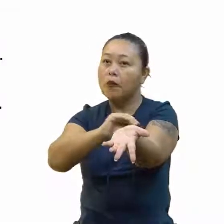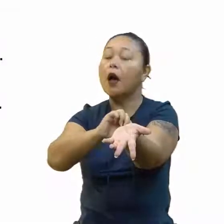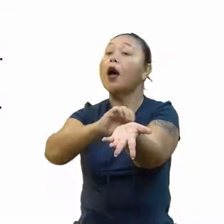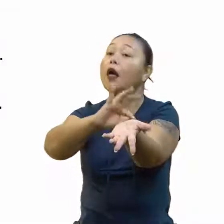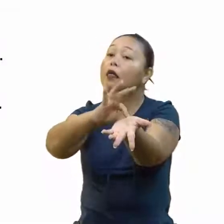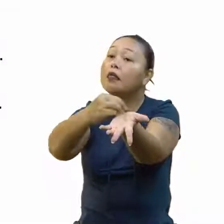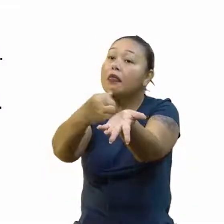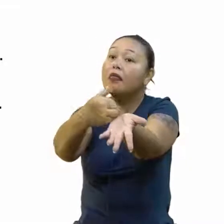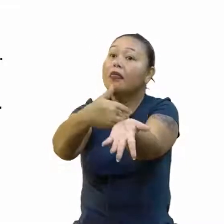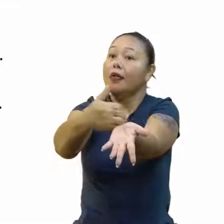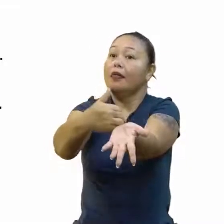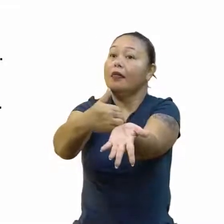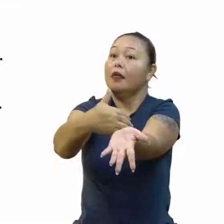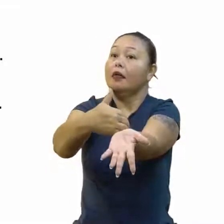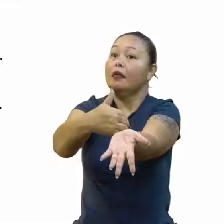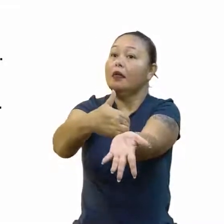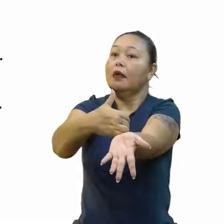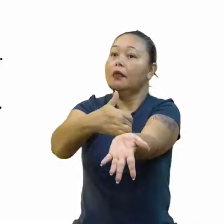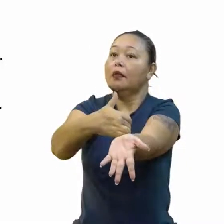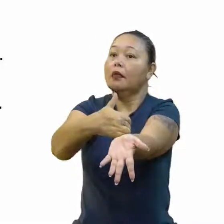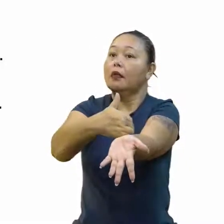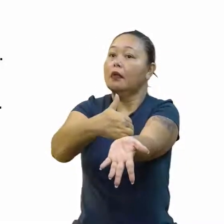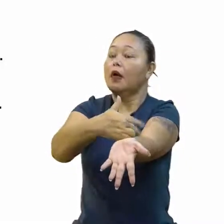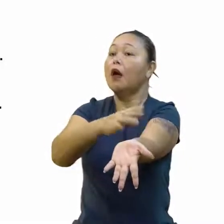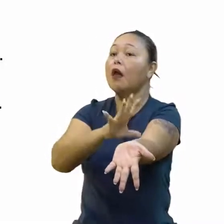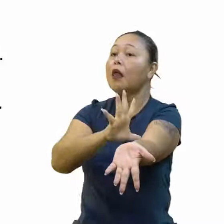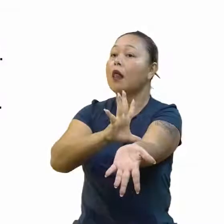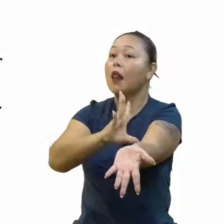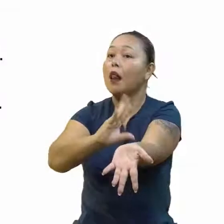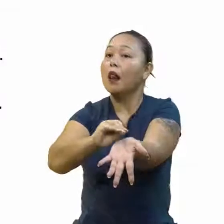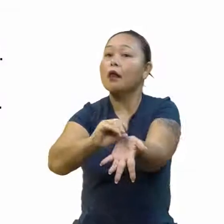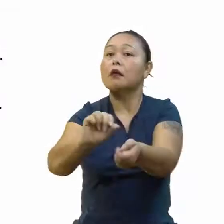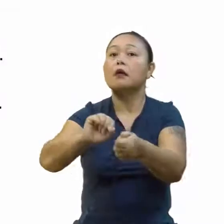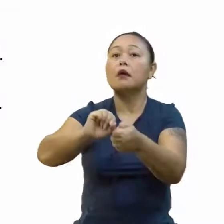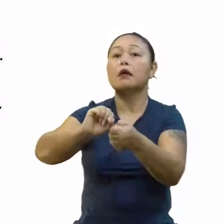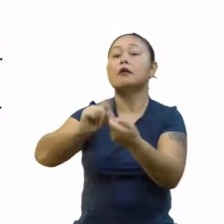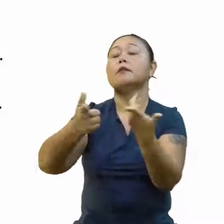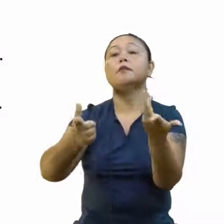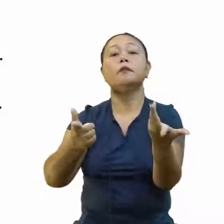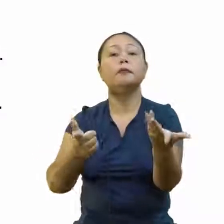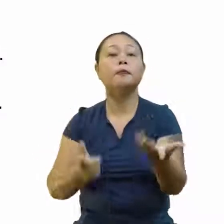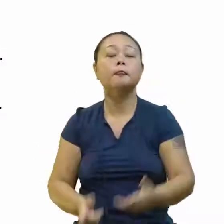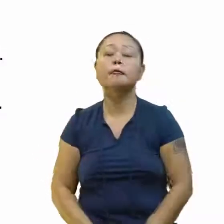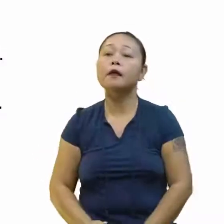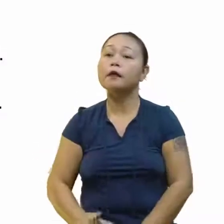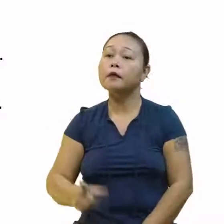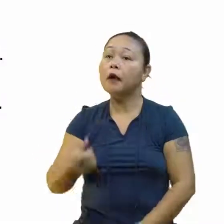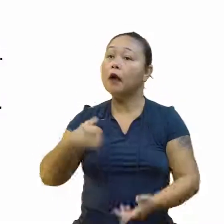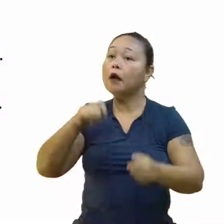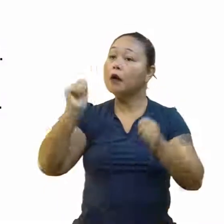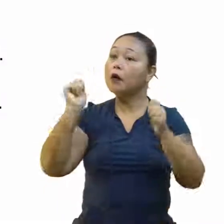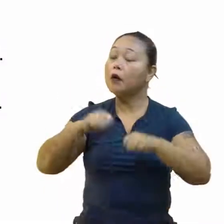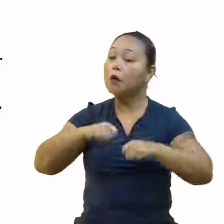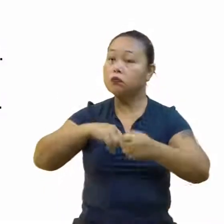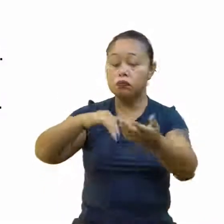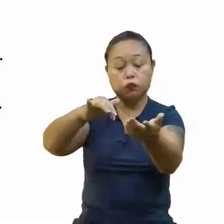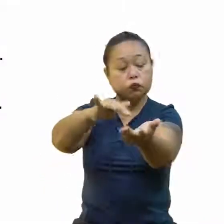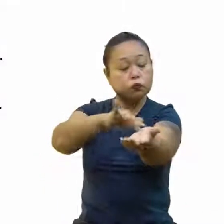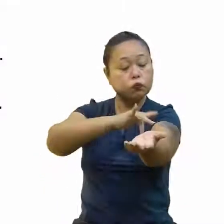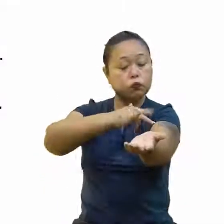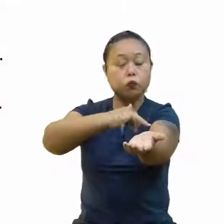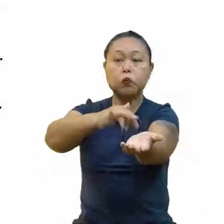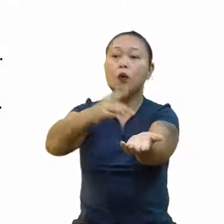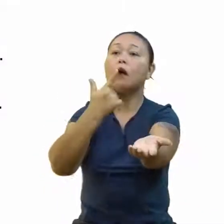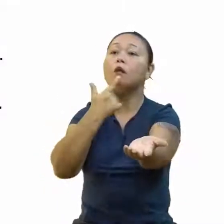vai tirar aquelas placas de gordura, vai diminuir a resistência e isso vai fazer o fluxo sanguíneo